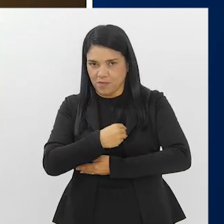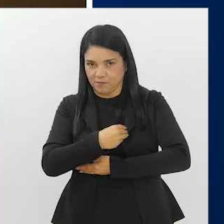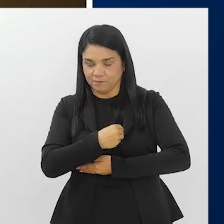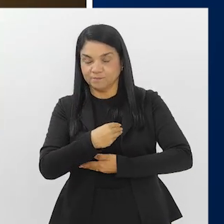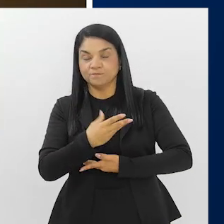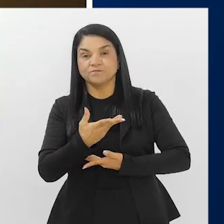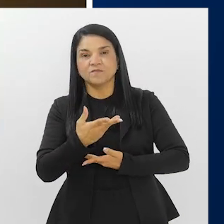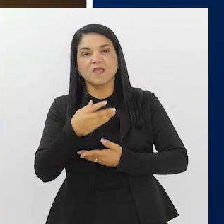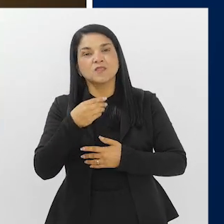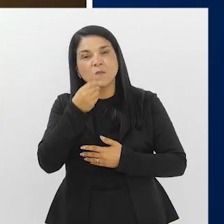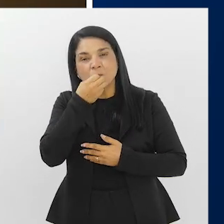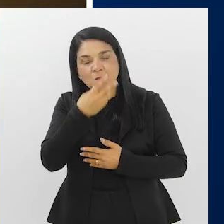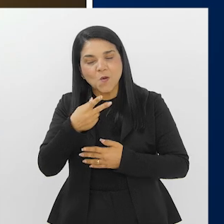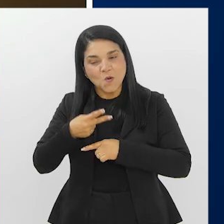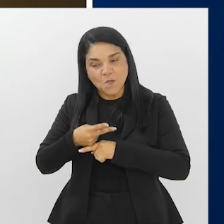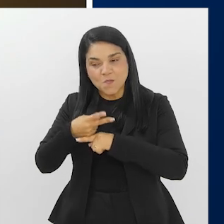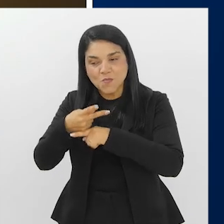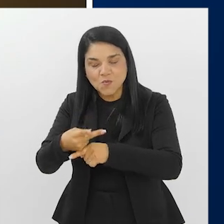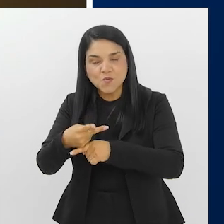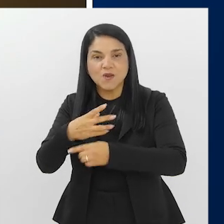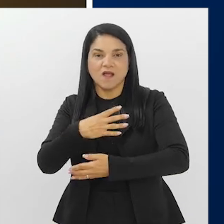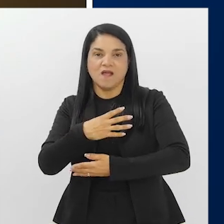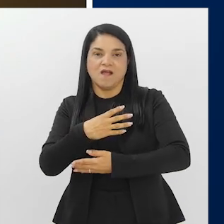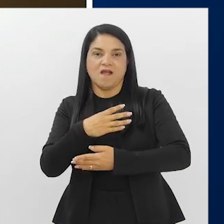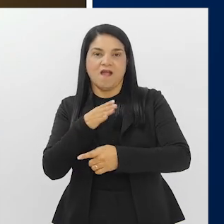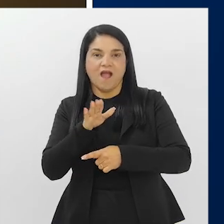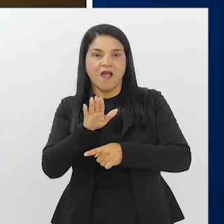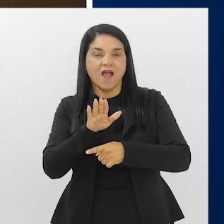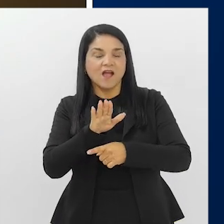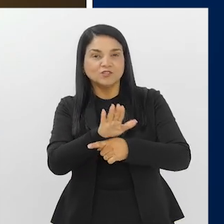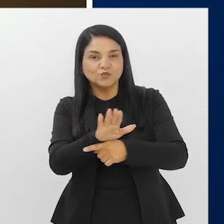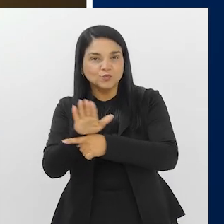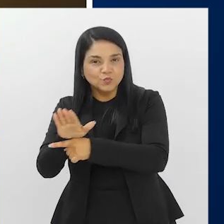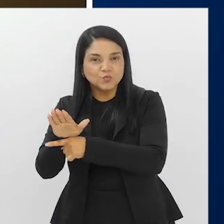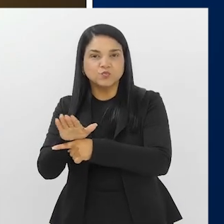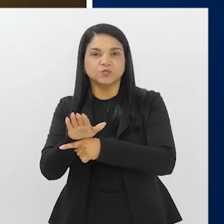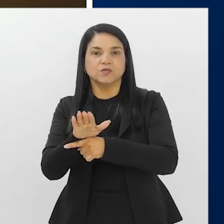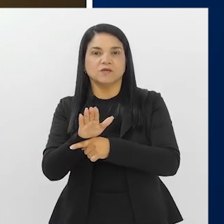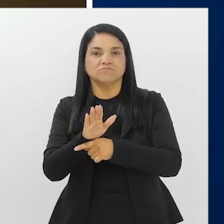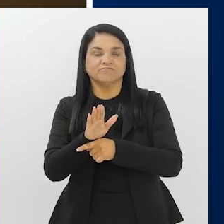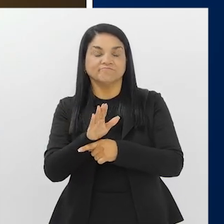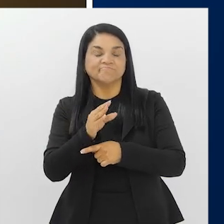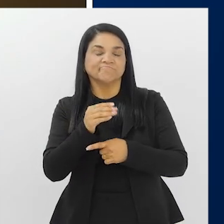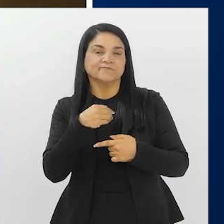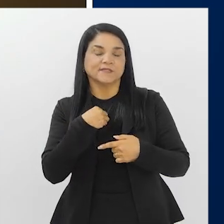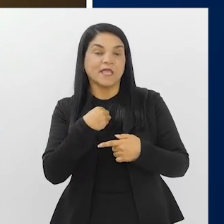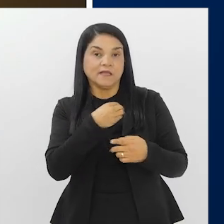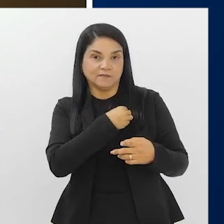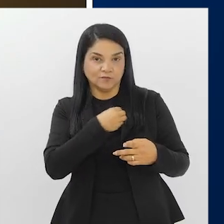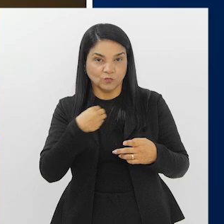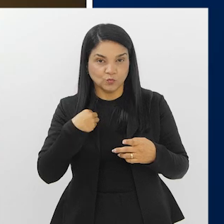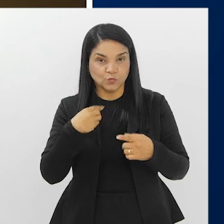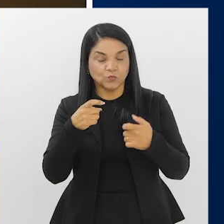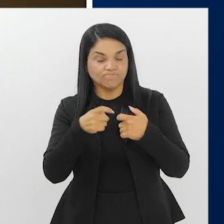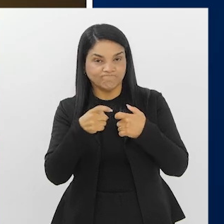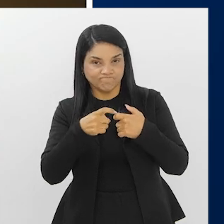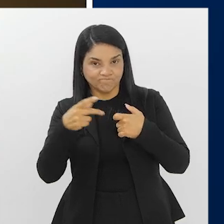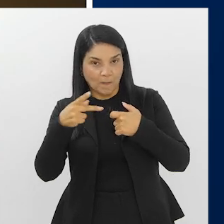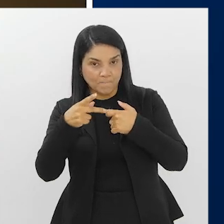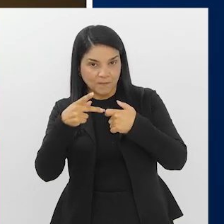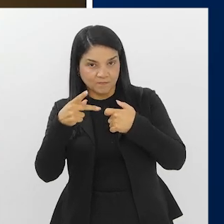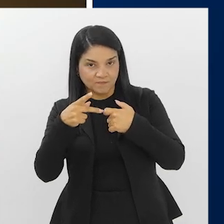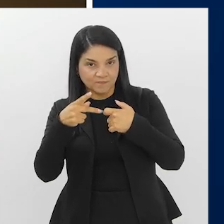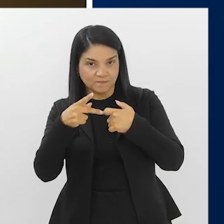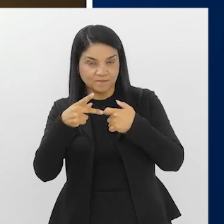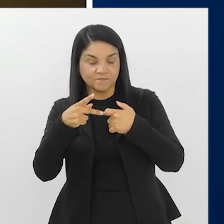a mãe procura ajuda durante a gestação. E nisso a gente tem a consulta de pré-natal pediátrica, que muita gente não sabe